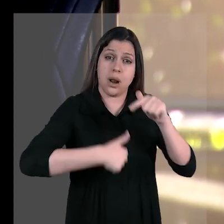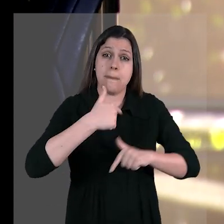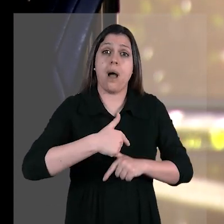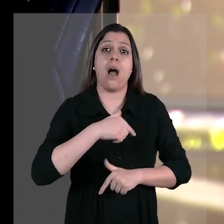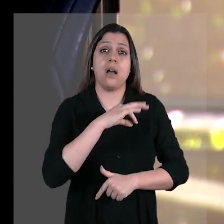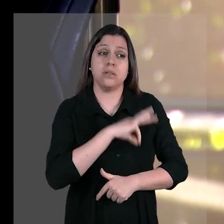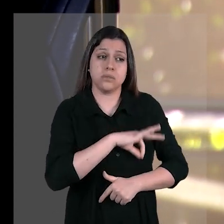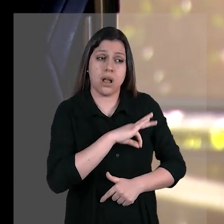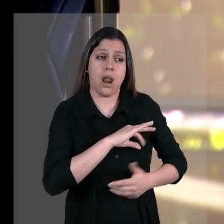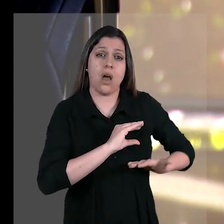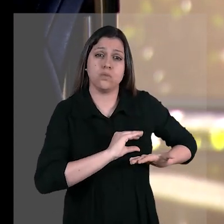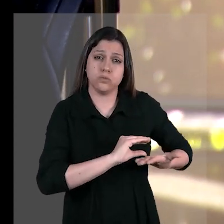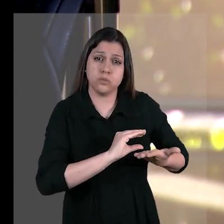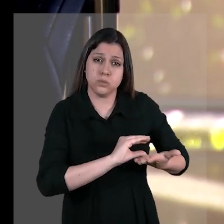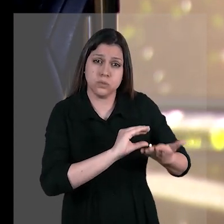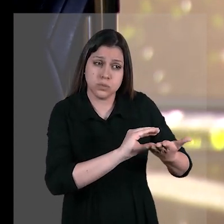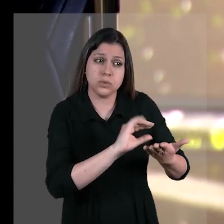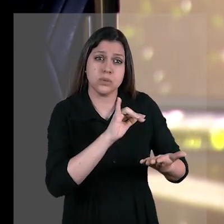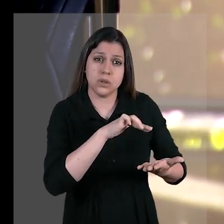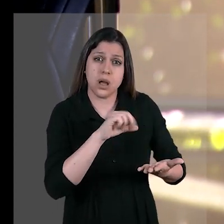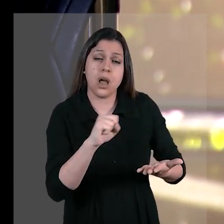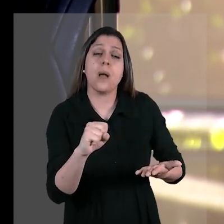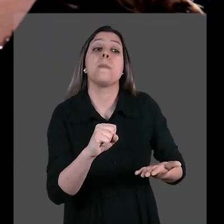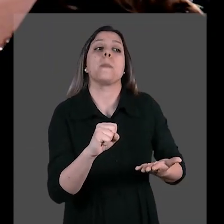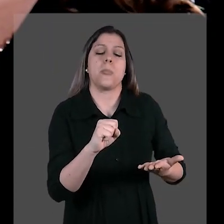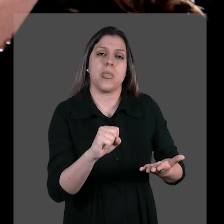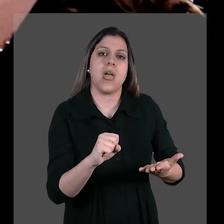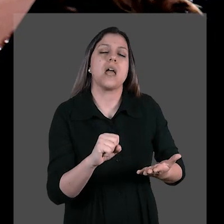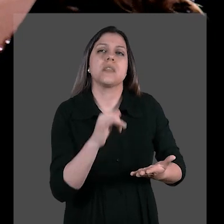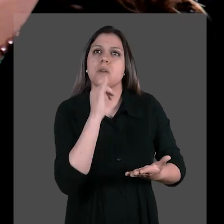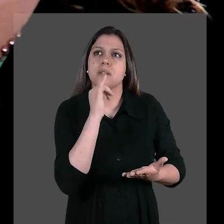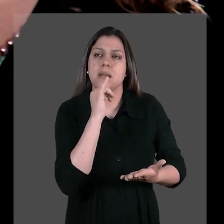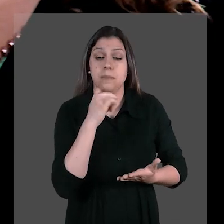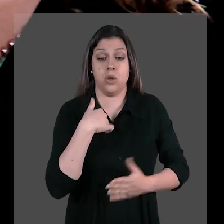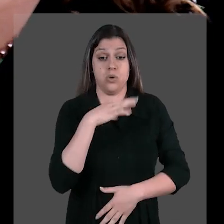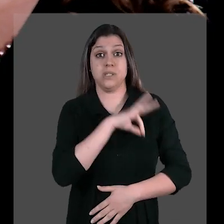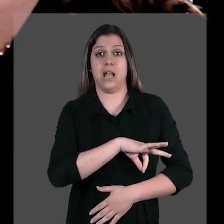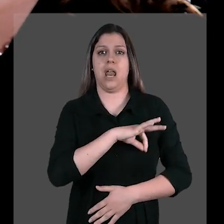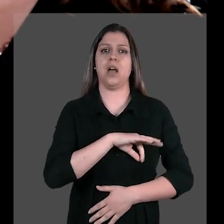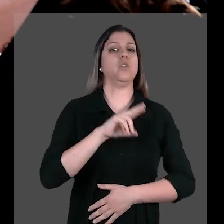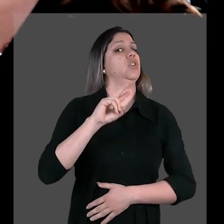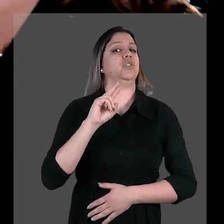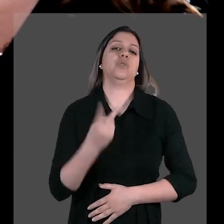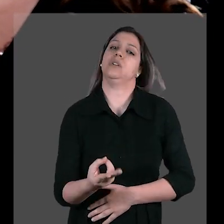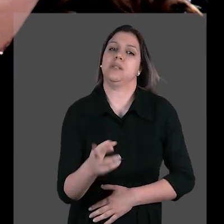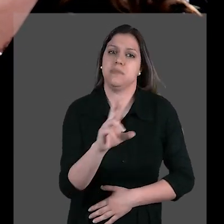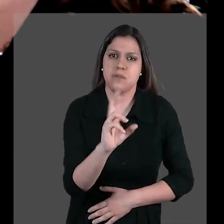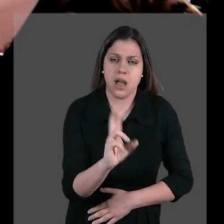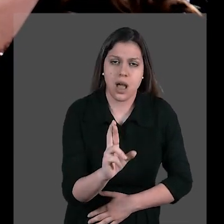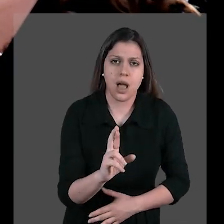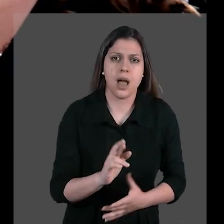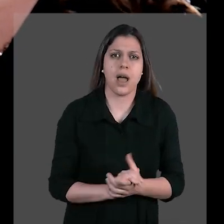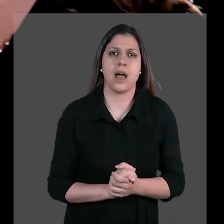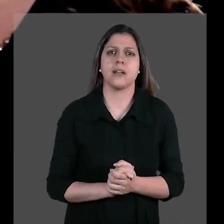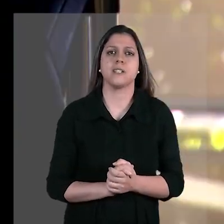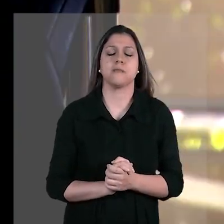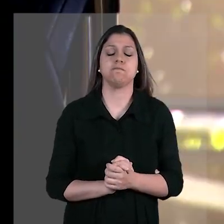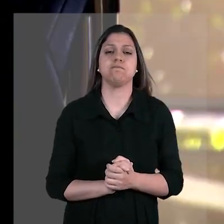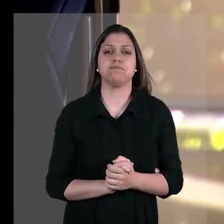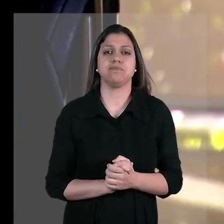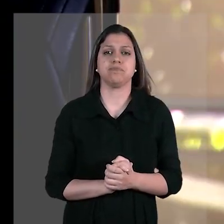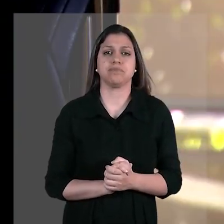de benefício, tá? Então, conclusão, vamos lá, fazer uma conta. Eu ganho R$2.000 quando foi o meu benefício,